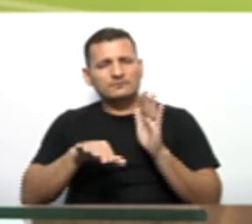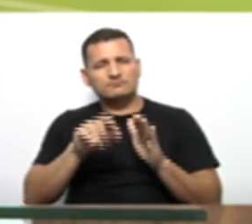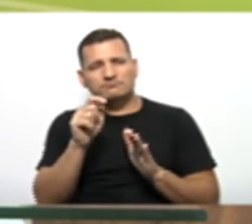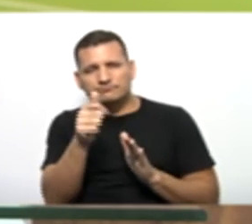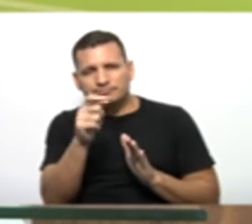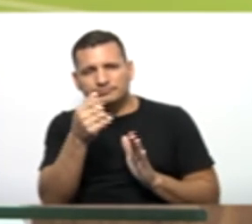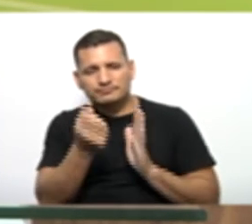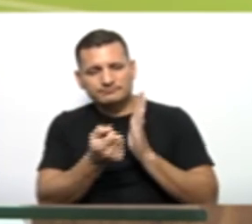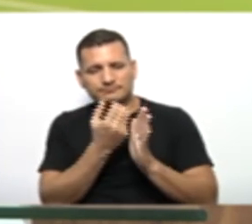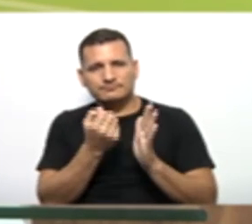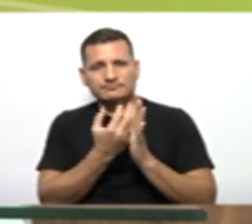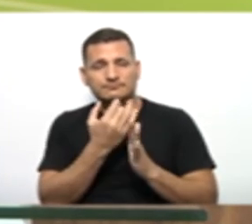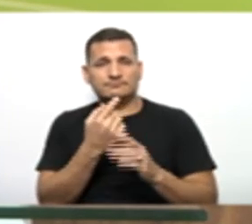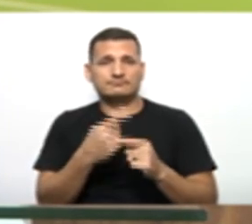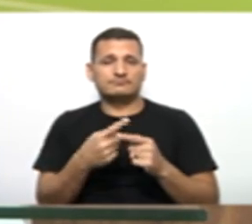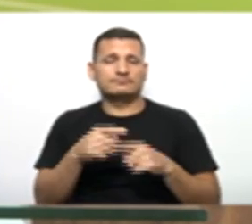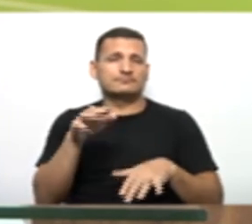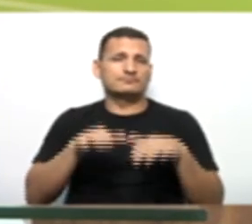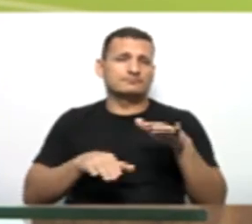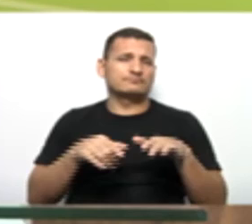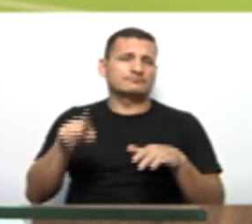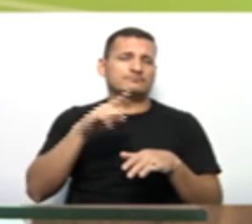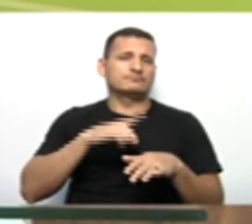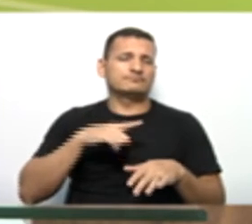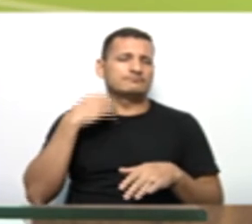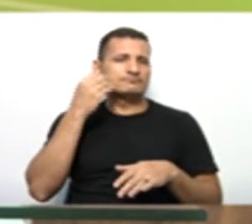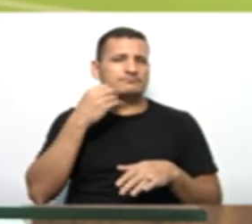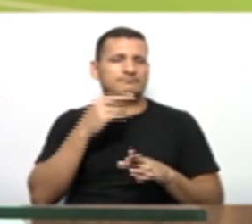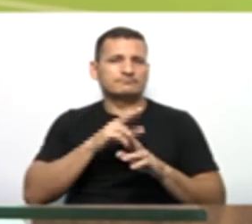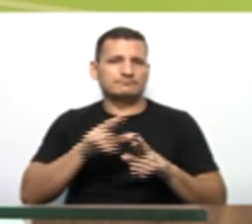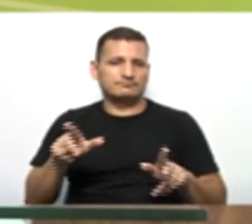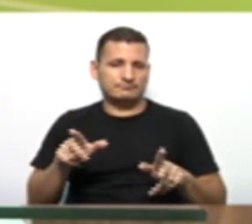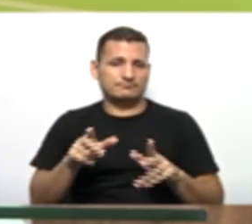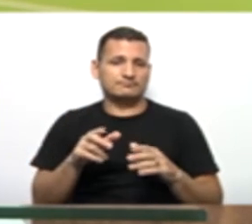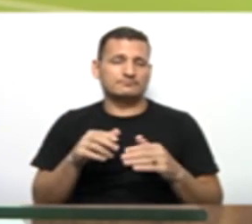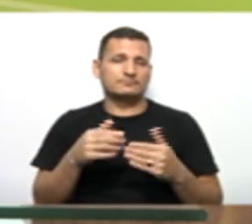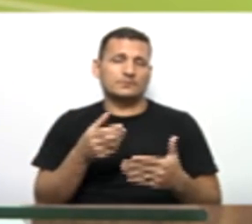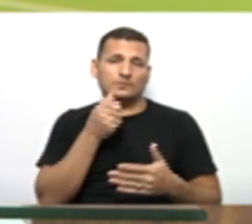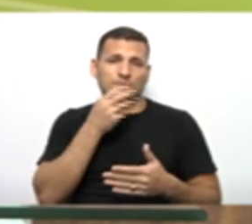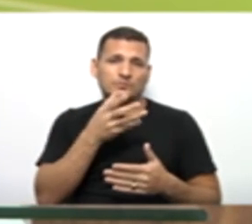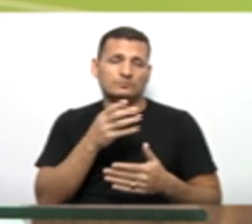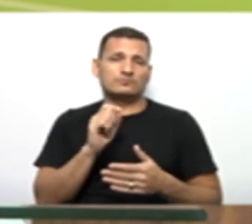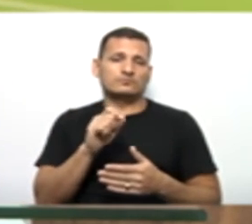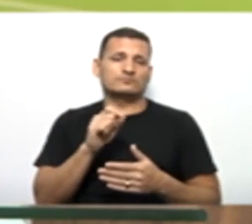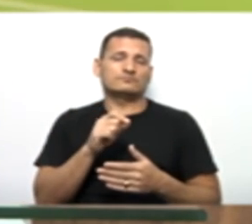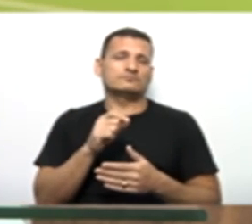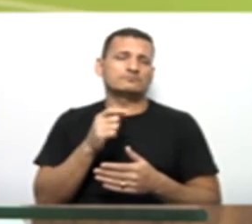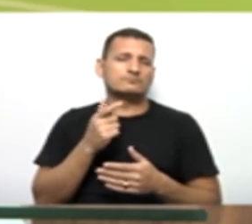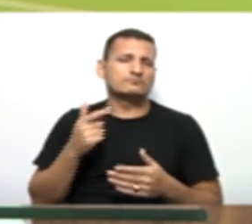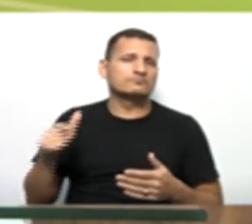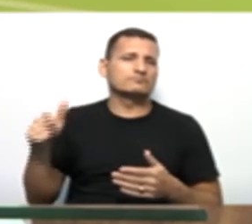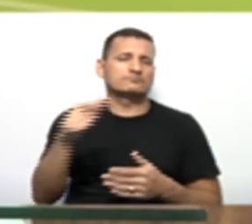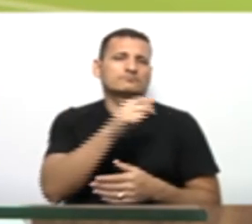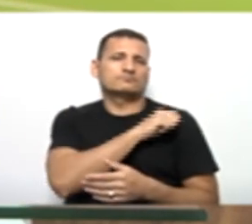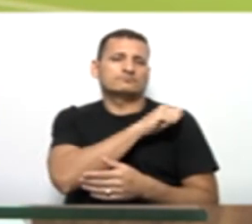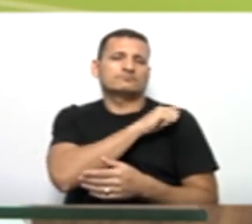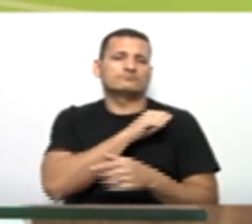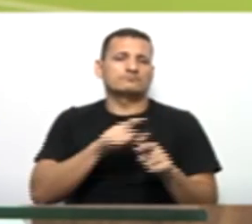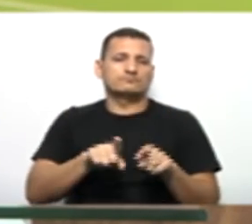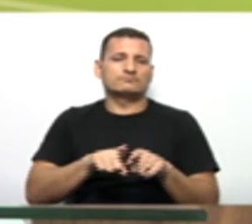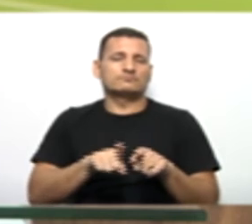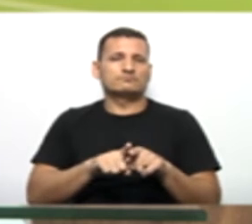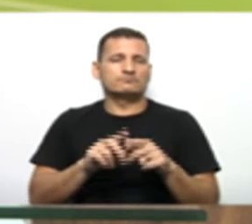comentário, né, que às vezes vocês têm uma vivência diferente e é bom que a gente passe para todos os outros alunos terem um pouco